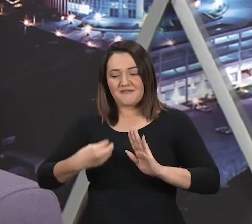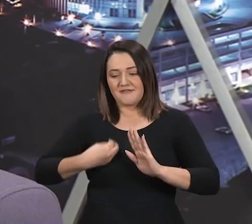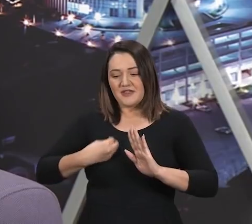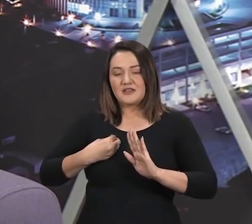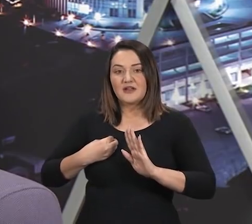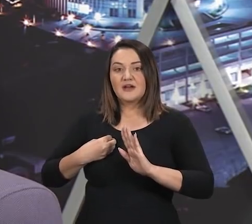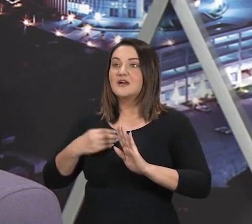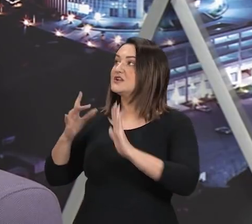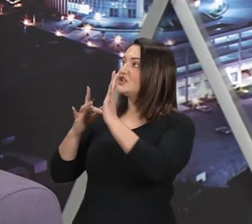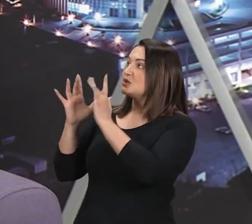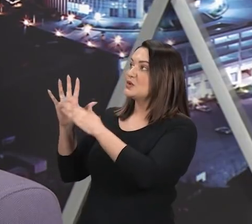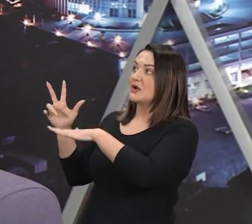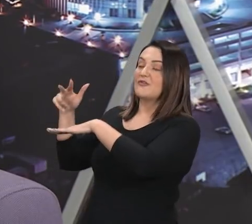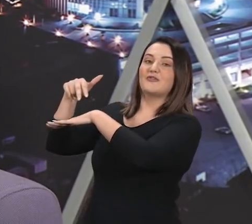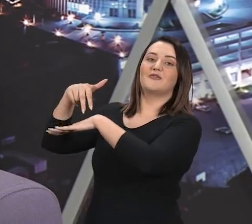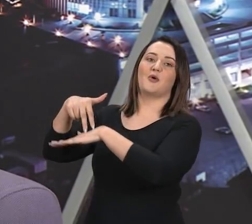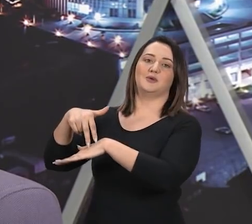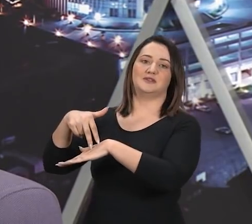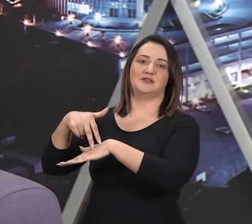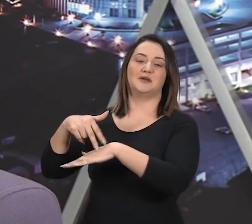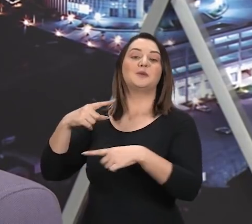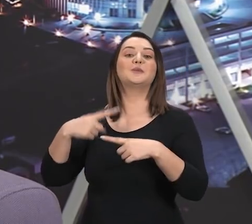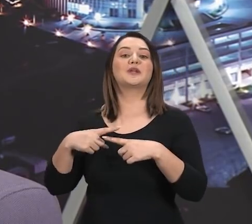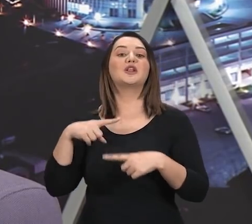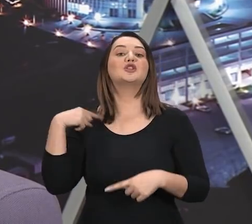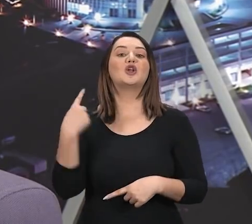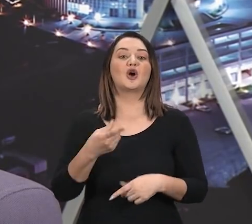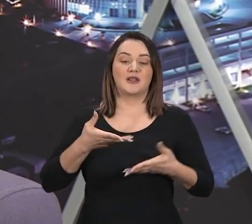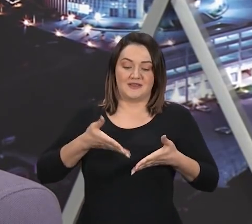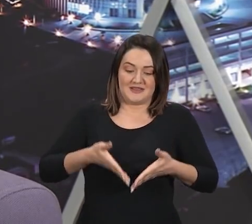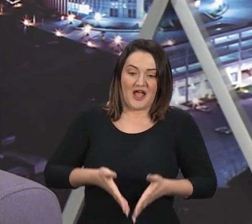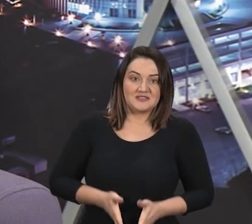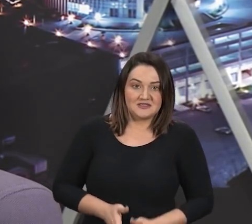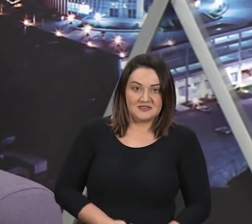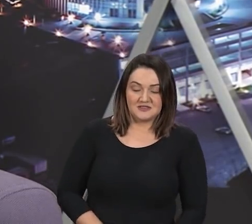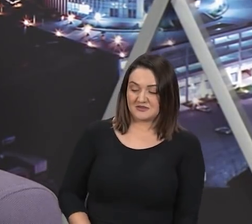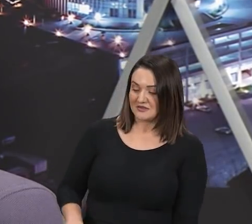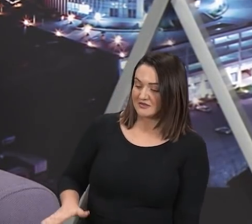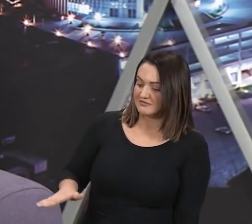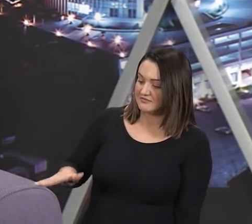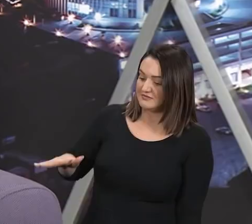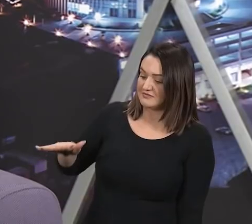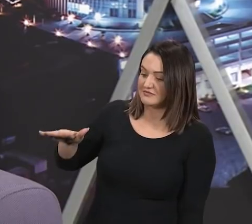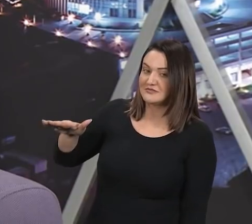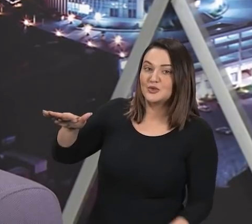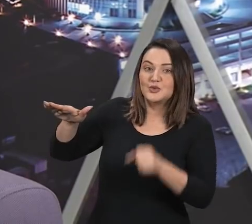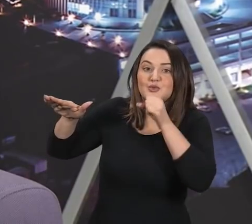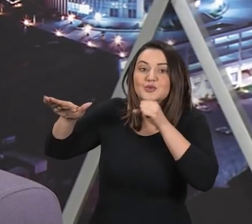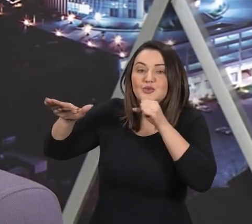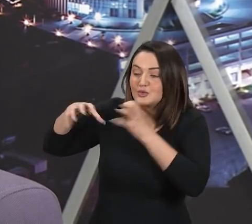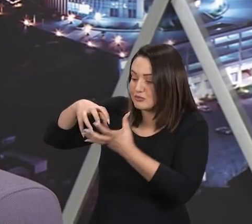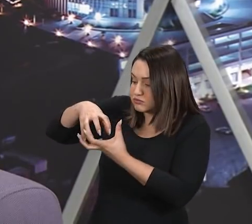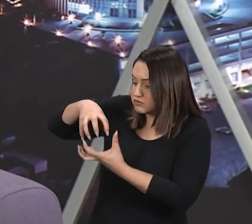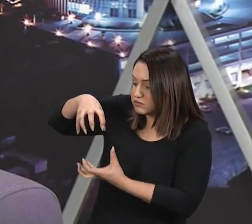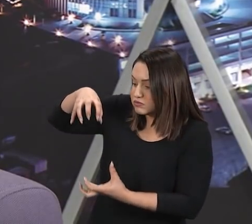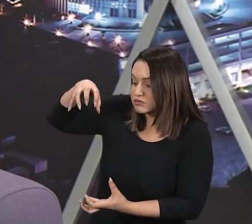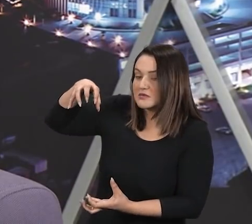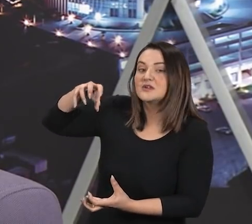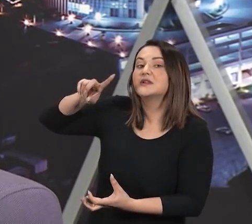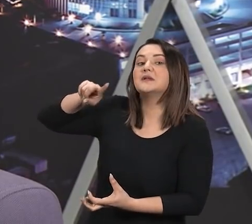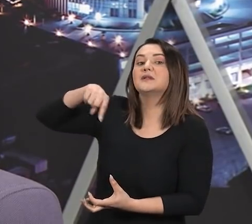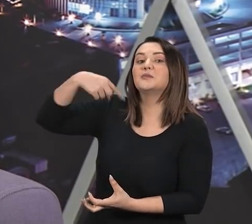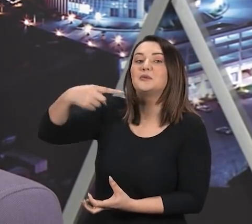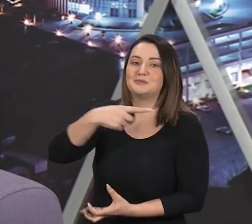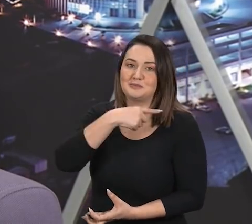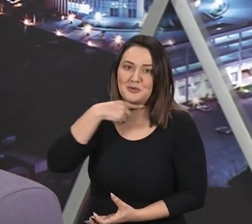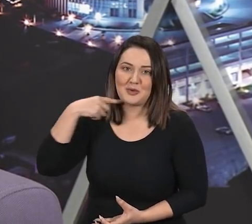preparar para a vida eterna. Afinal de contas, a gente nasce, cresce, envelhece e